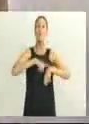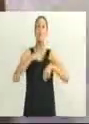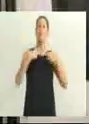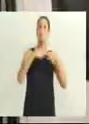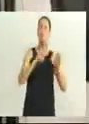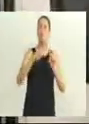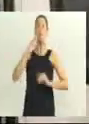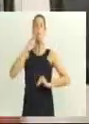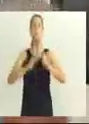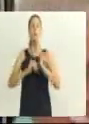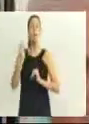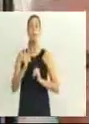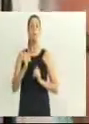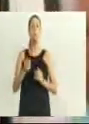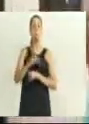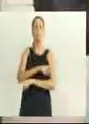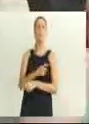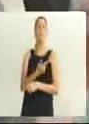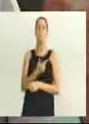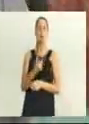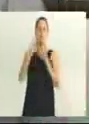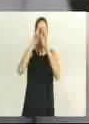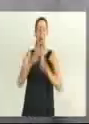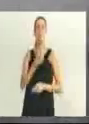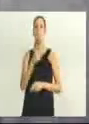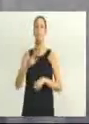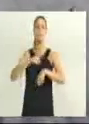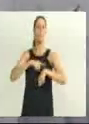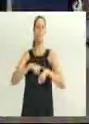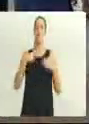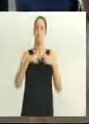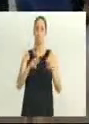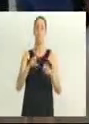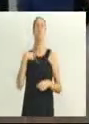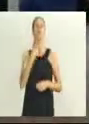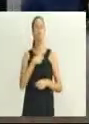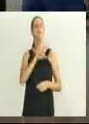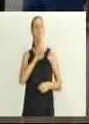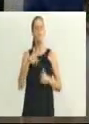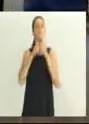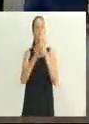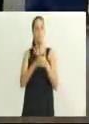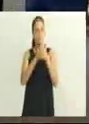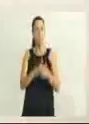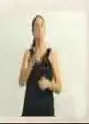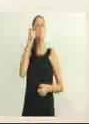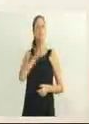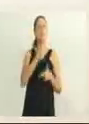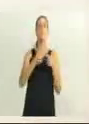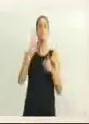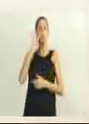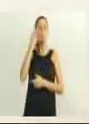se cumpre. E deve ser um problema de gestão, mas um problema que nós vamos acompanhar para ser resolutivo, para